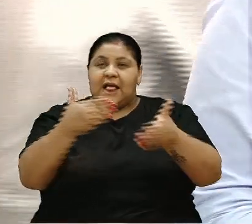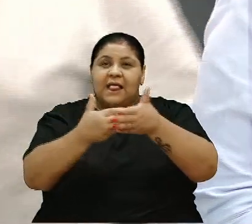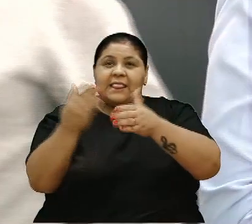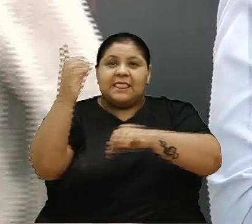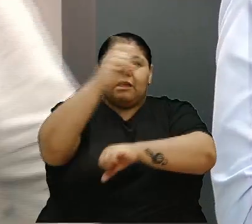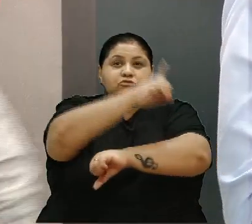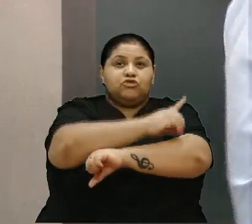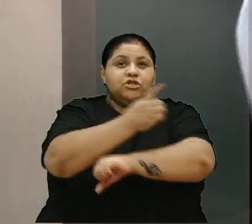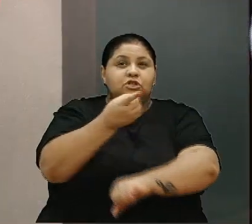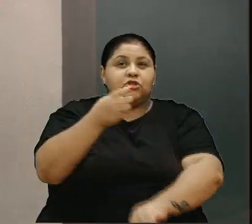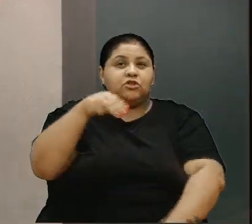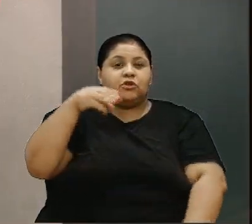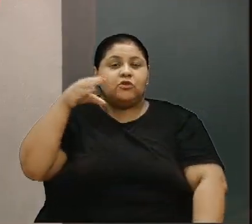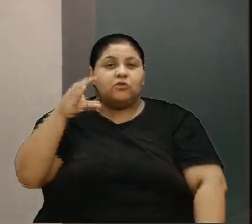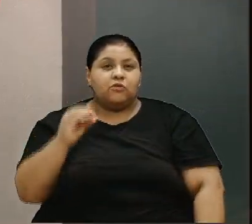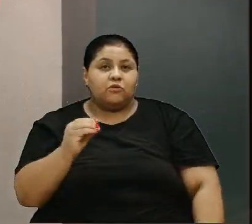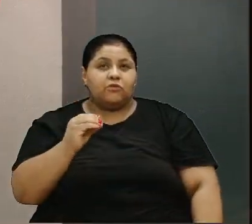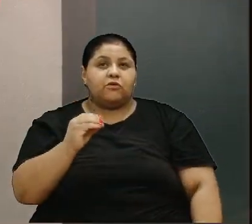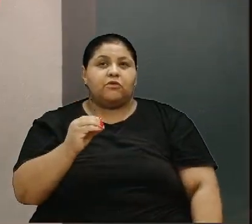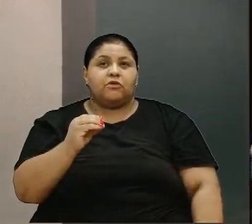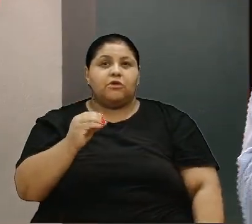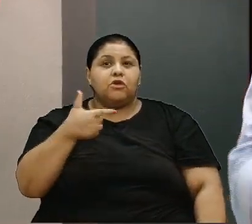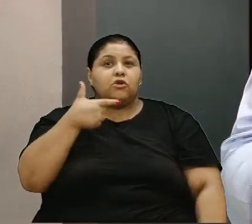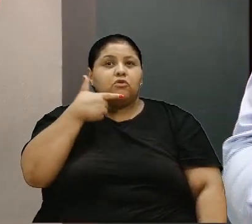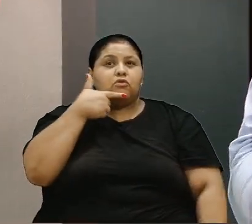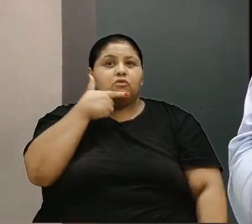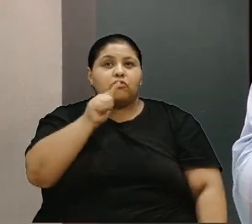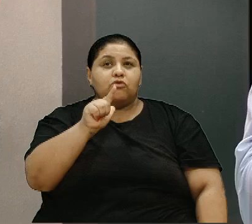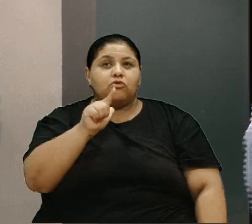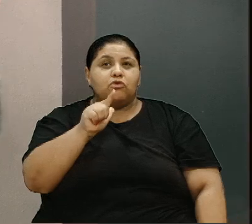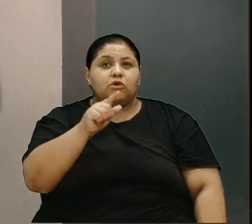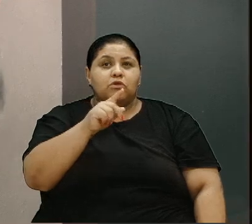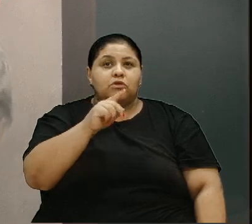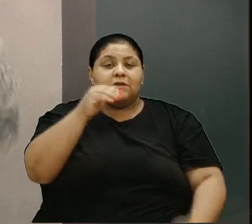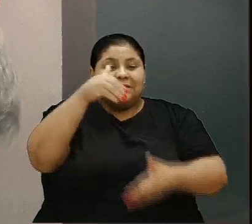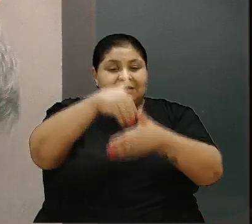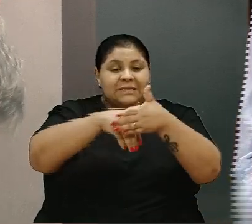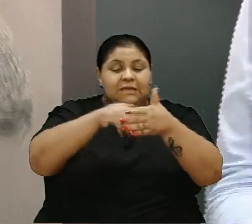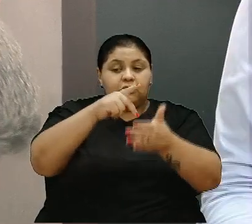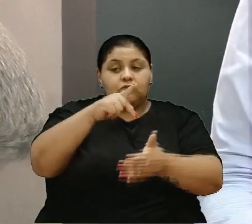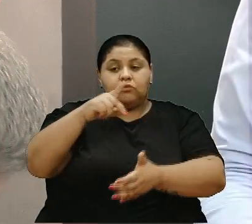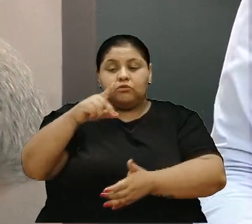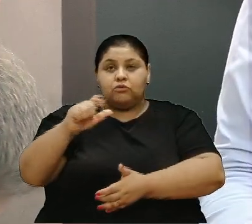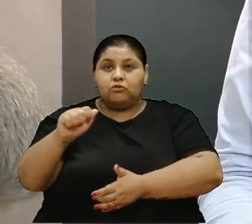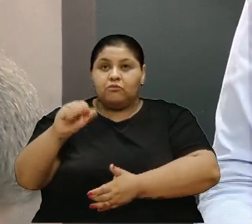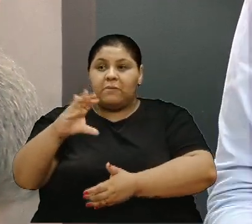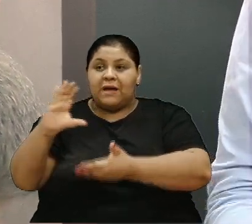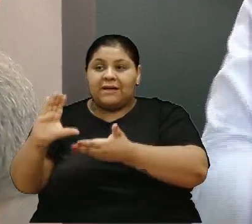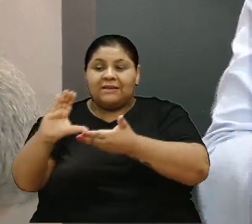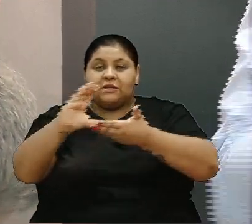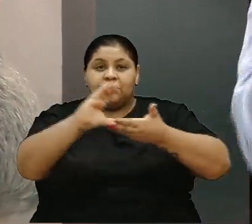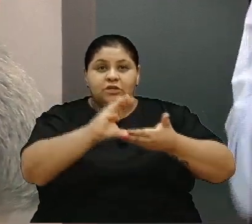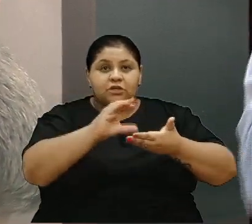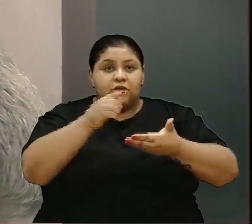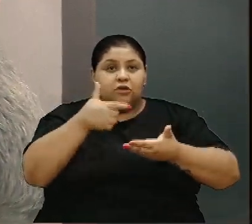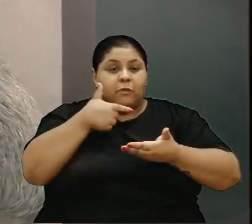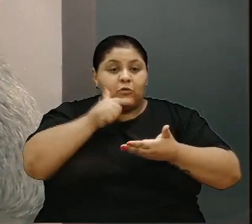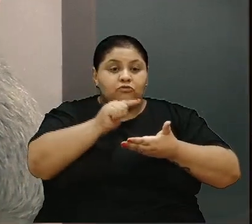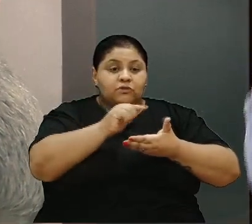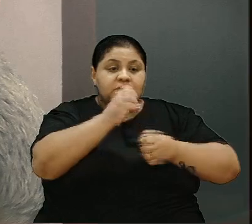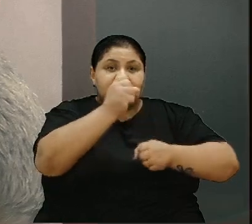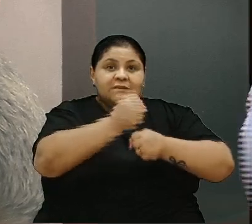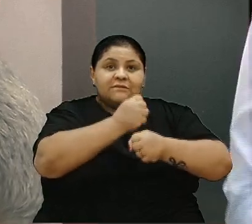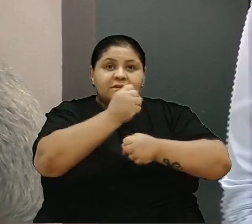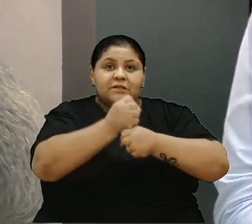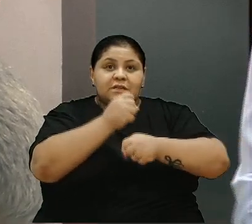vereador Edson, em buscar no PAC recursos para construir escolas, nesse caso de tempo integral, porque é isso, falta